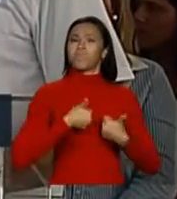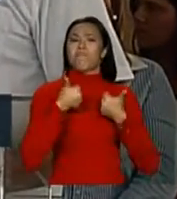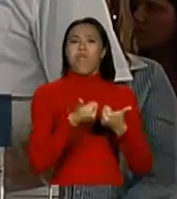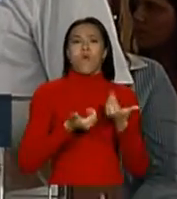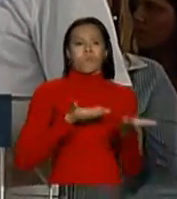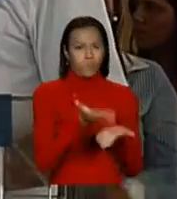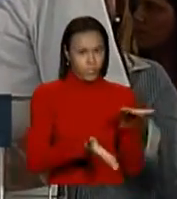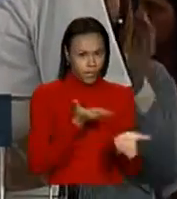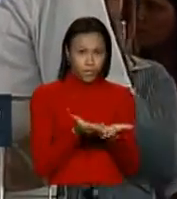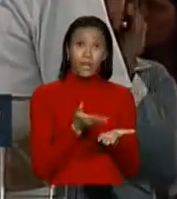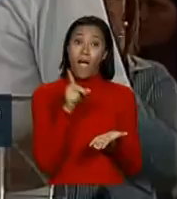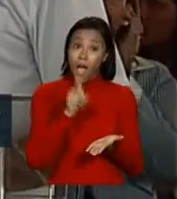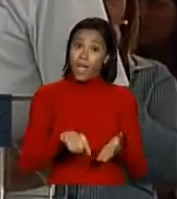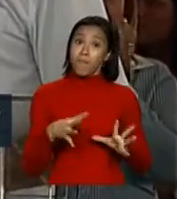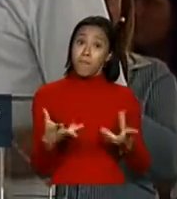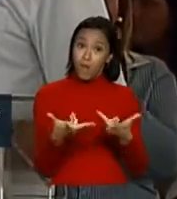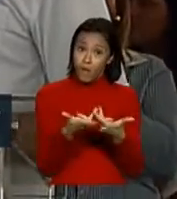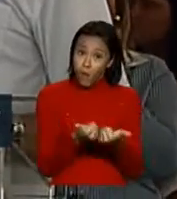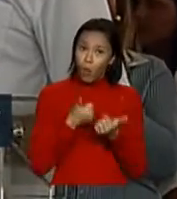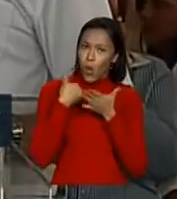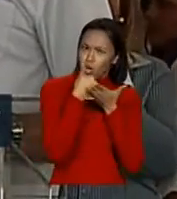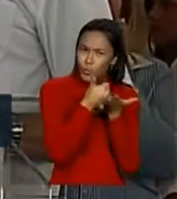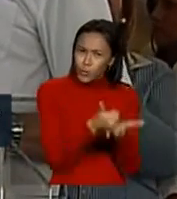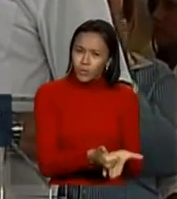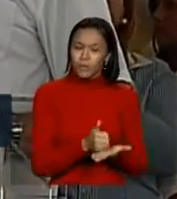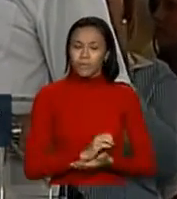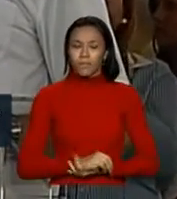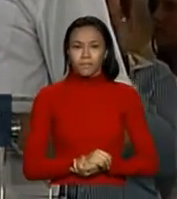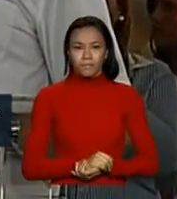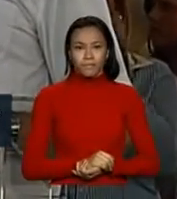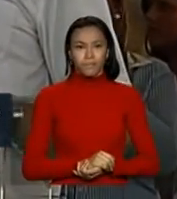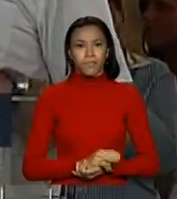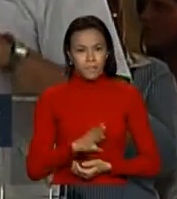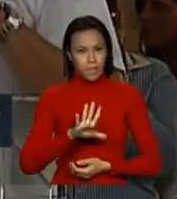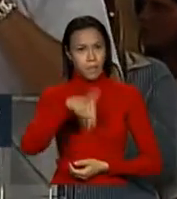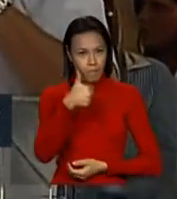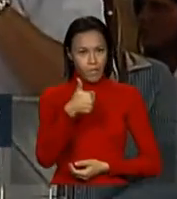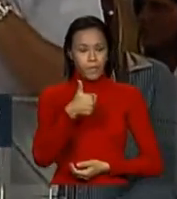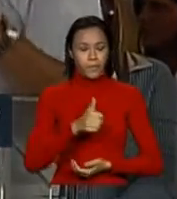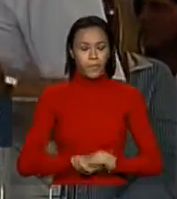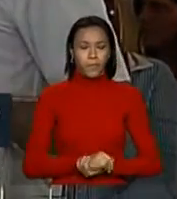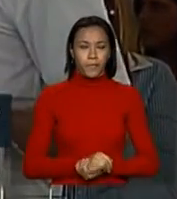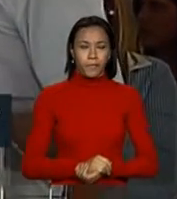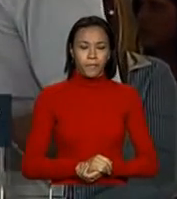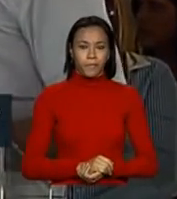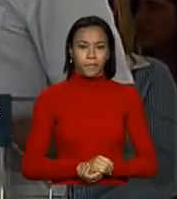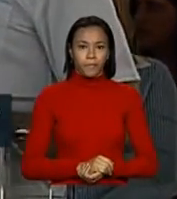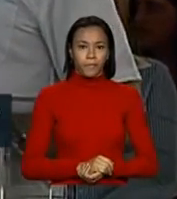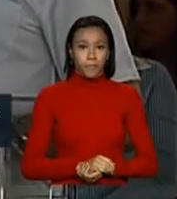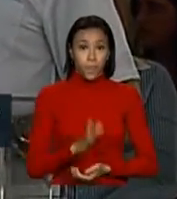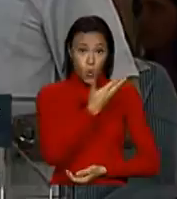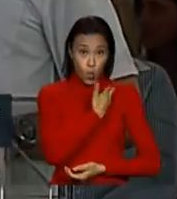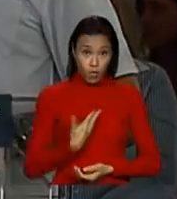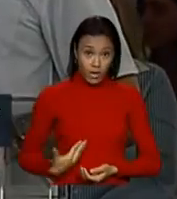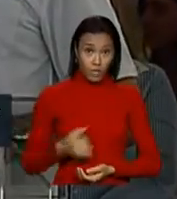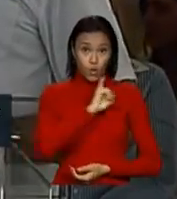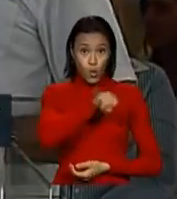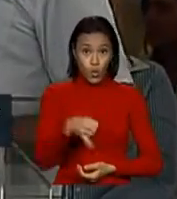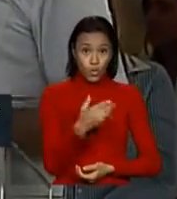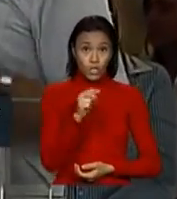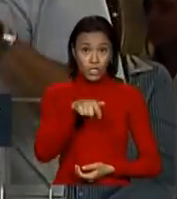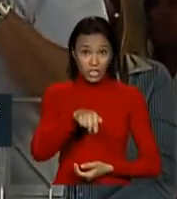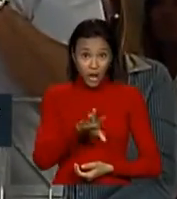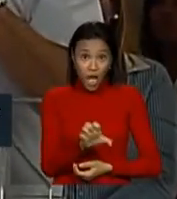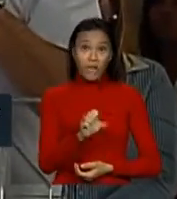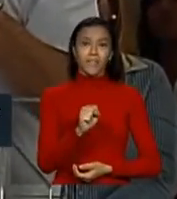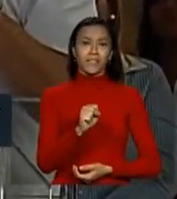melhor aí que o conforto tem que ser melhor Governador Jaques Wagner eu tô muito